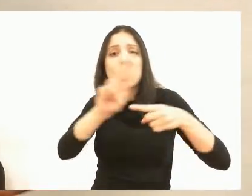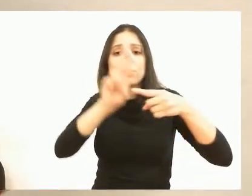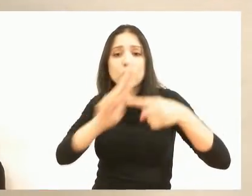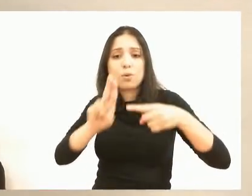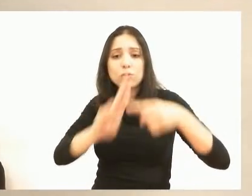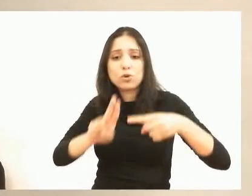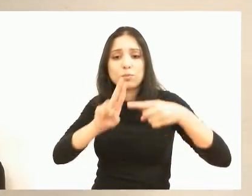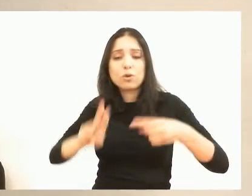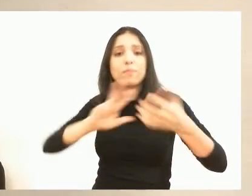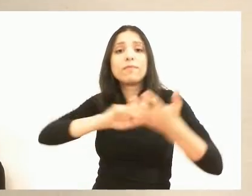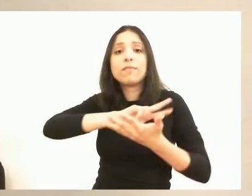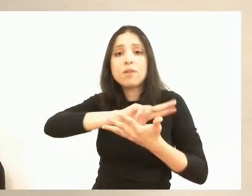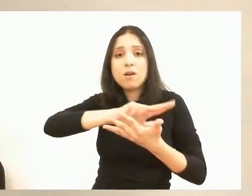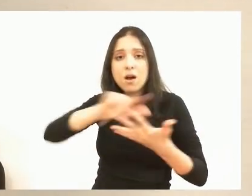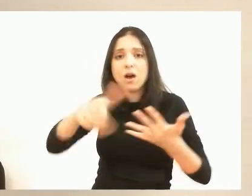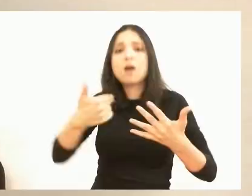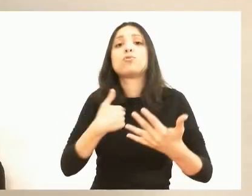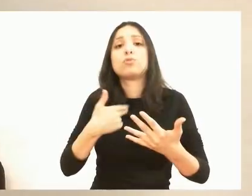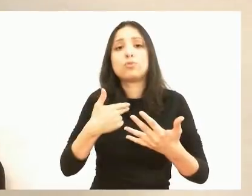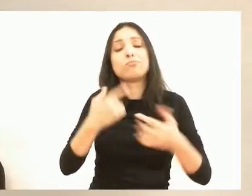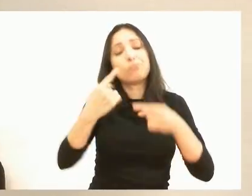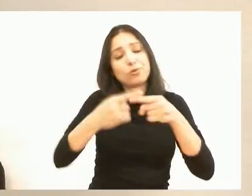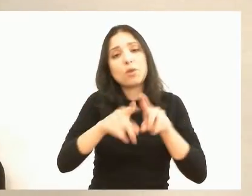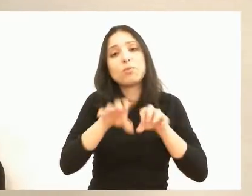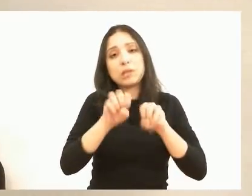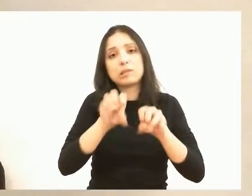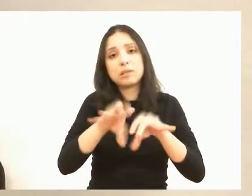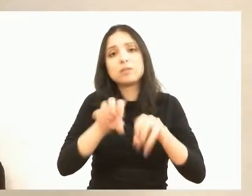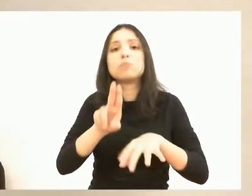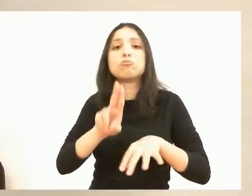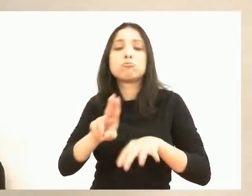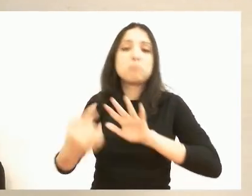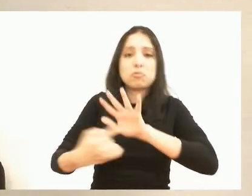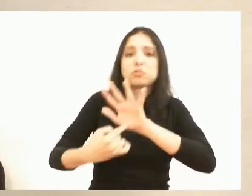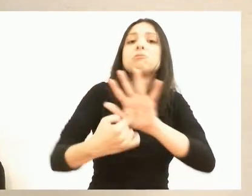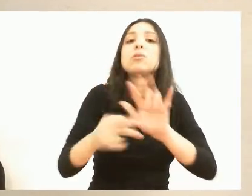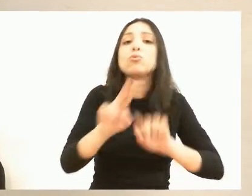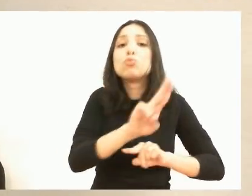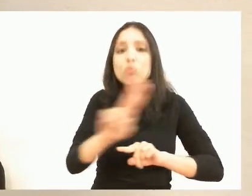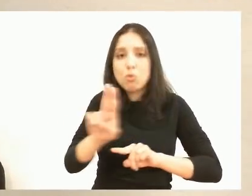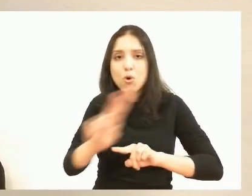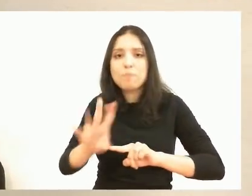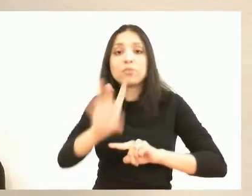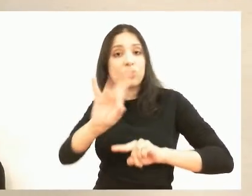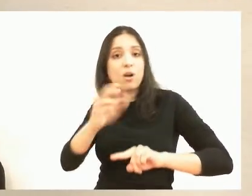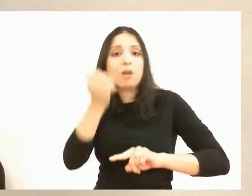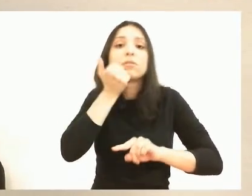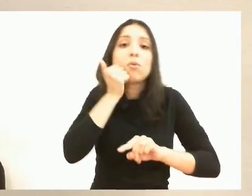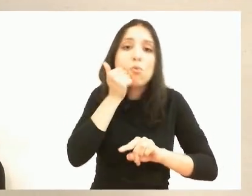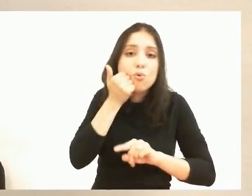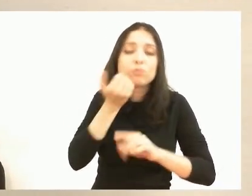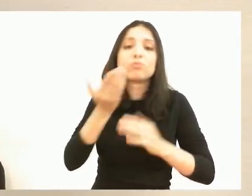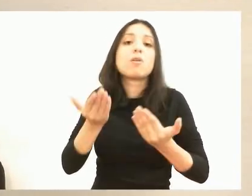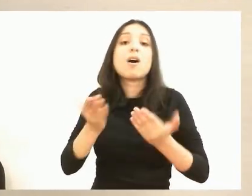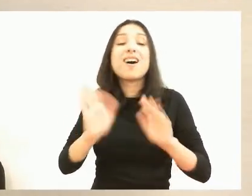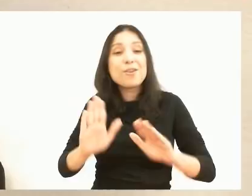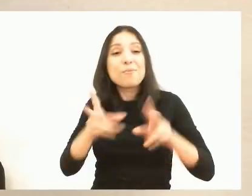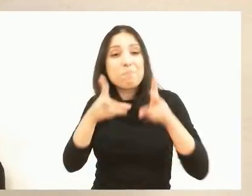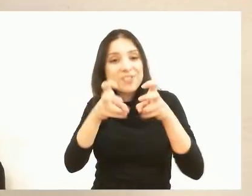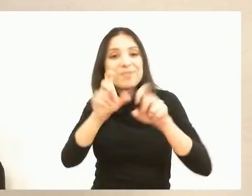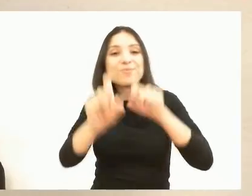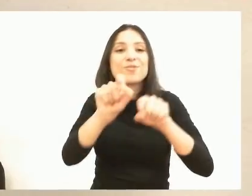aula porque eu dou aula dessa forma e fui reparando que eu não precisava em nenhum